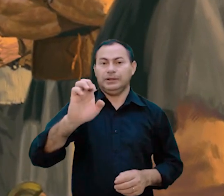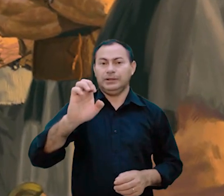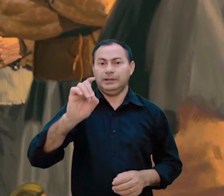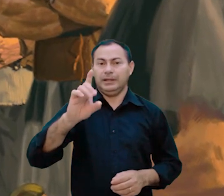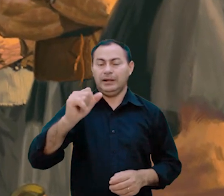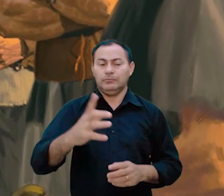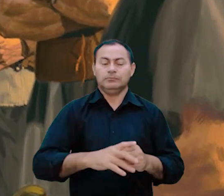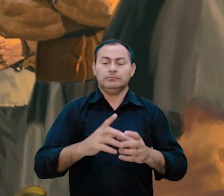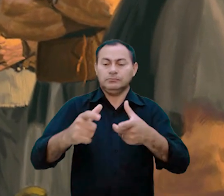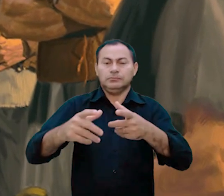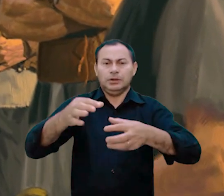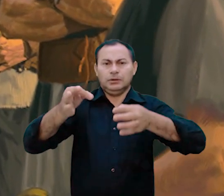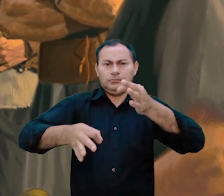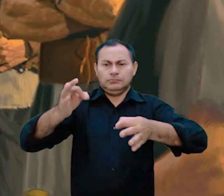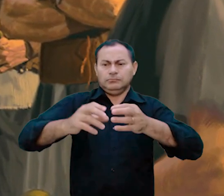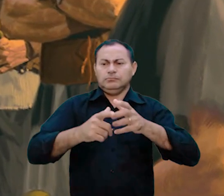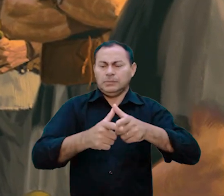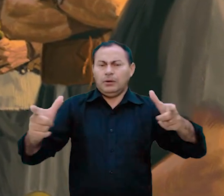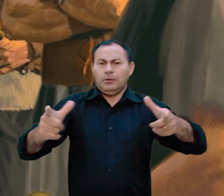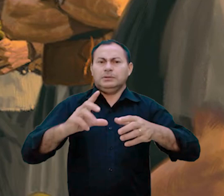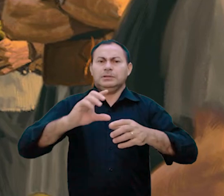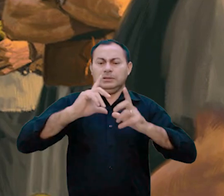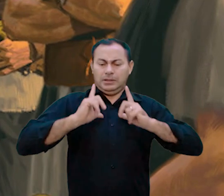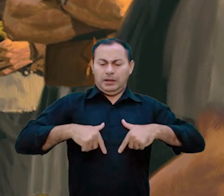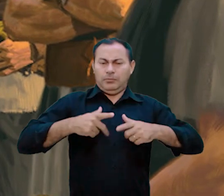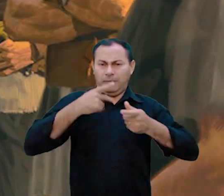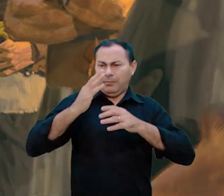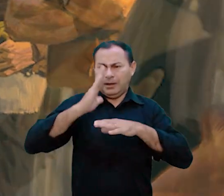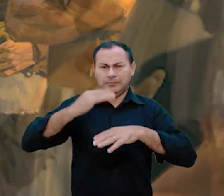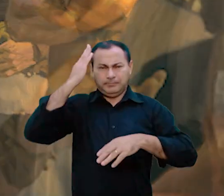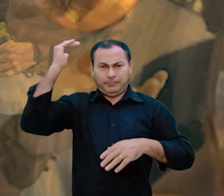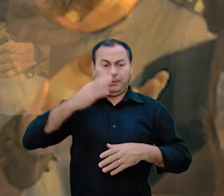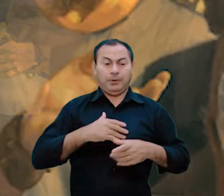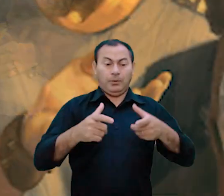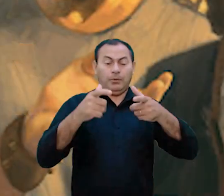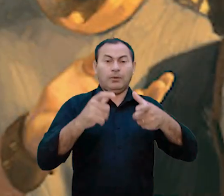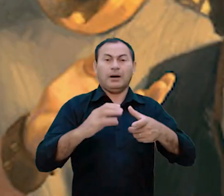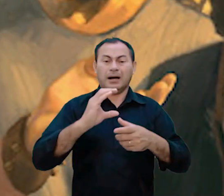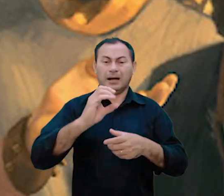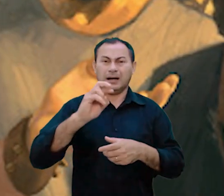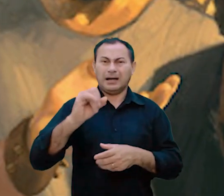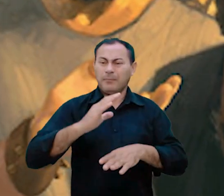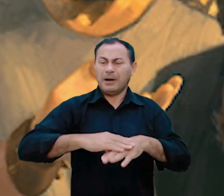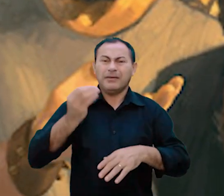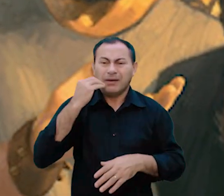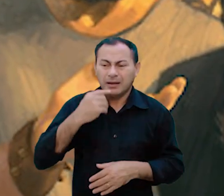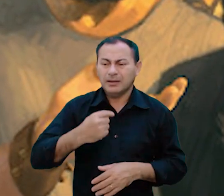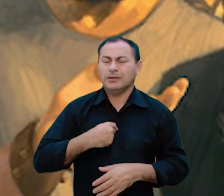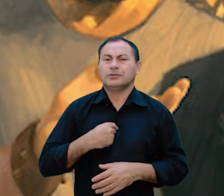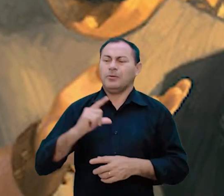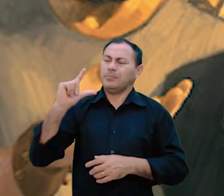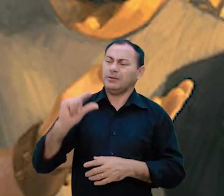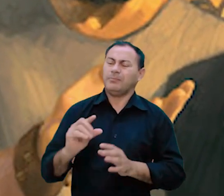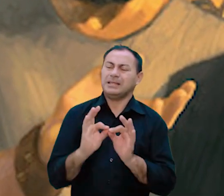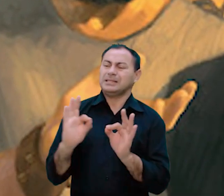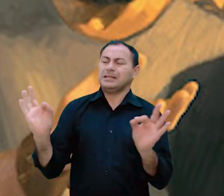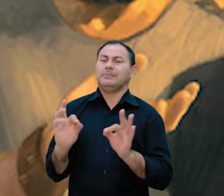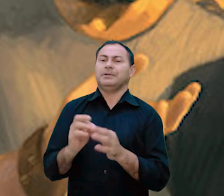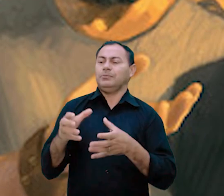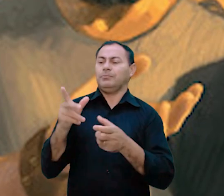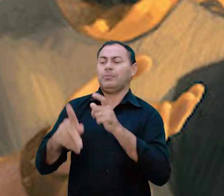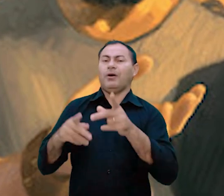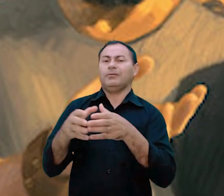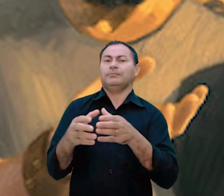ser provavelmente o juiz de maior destaque de Israel, ele disse: "O meu clã é o mais fraco de todos e eu sou o